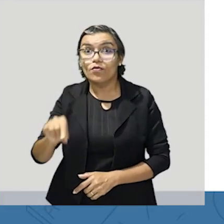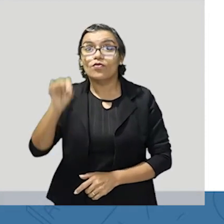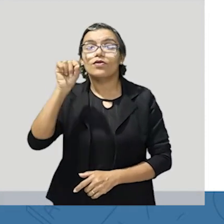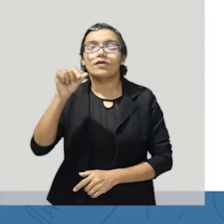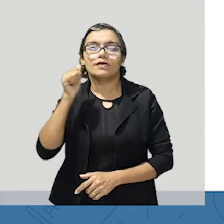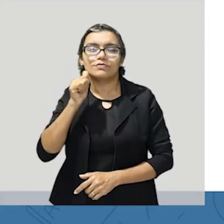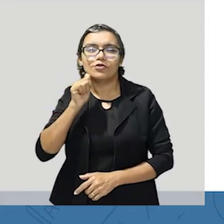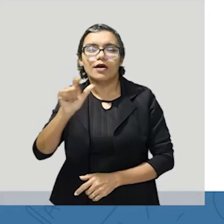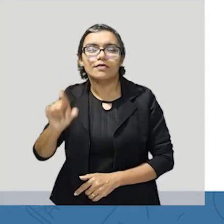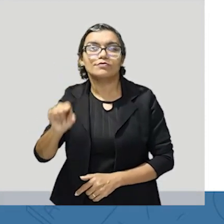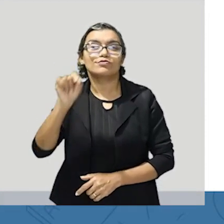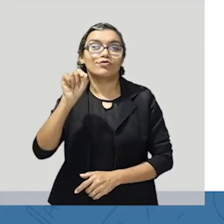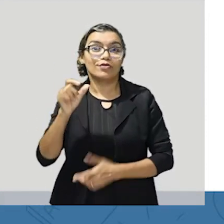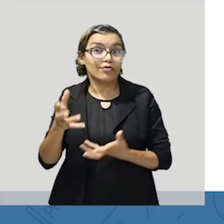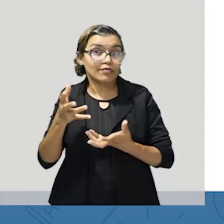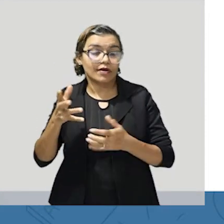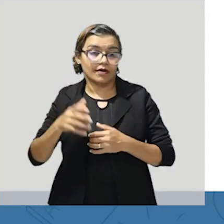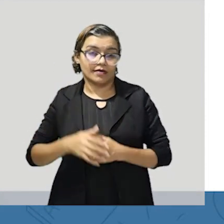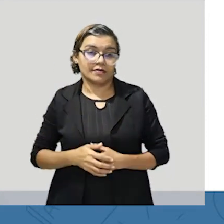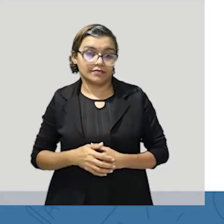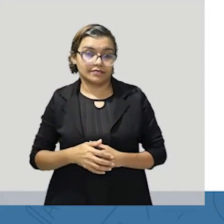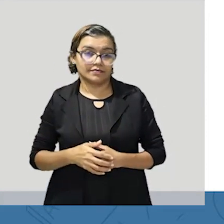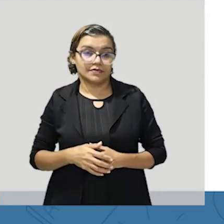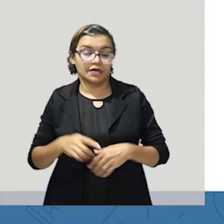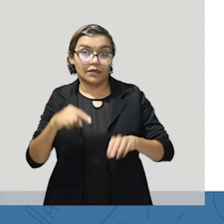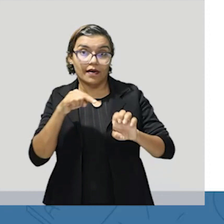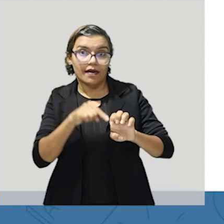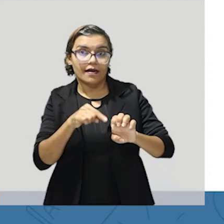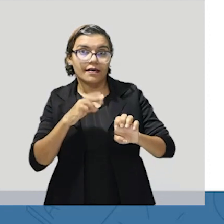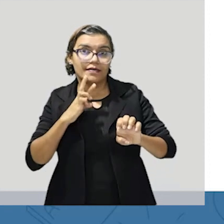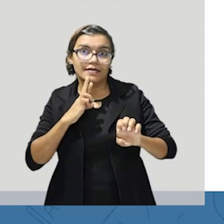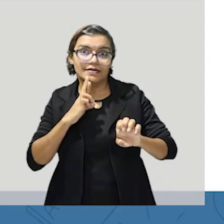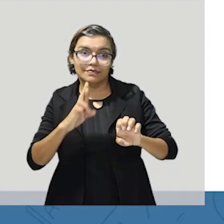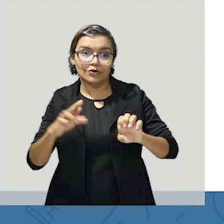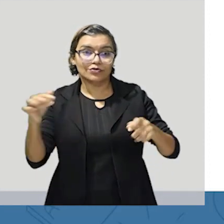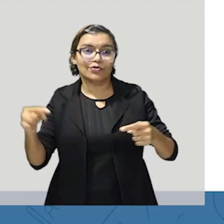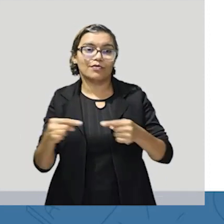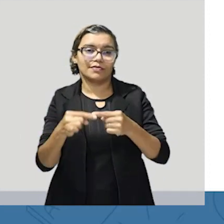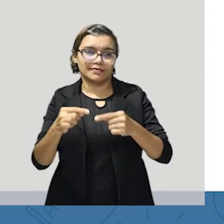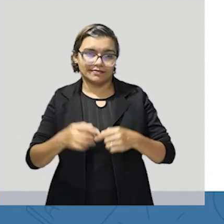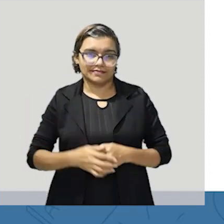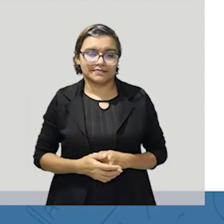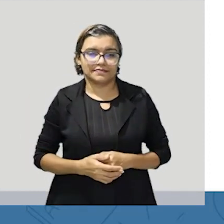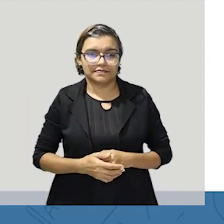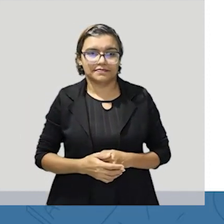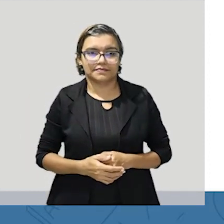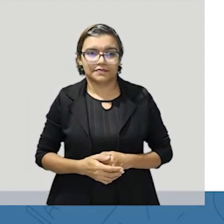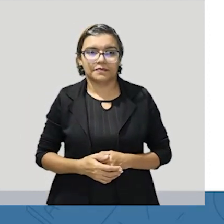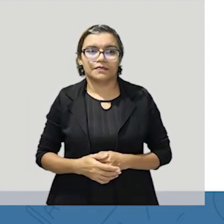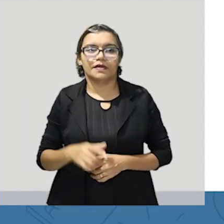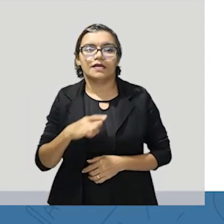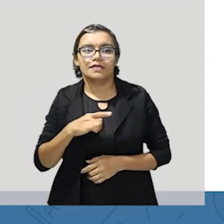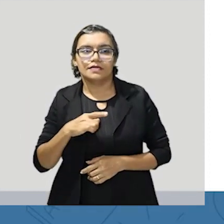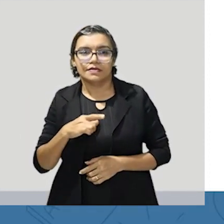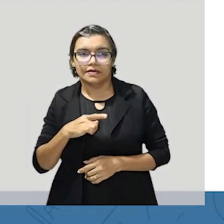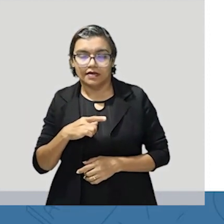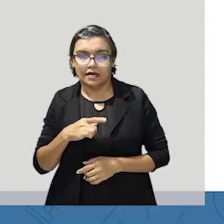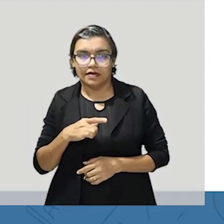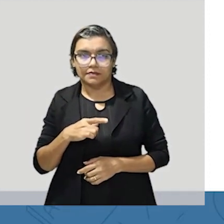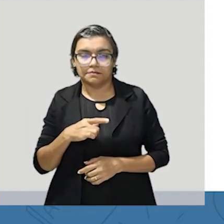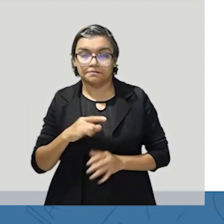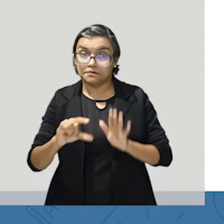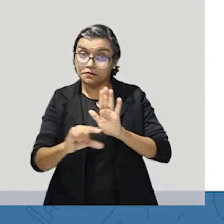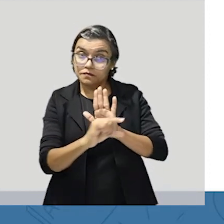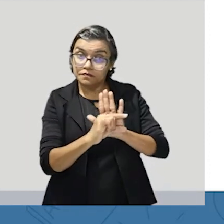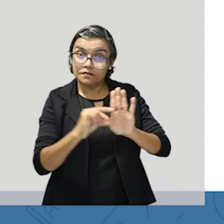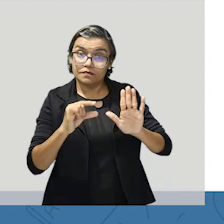de Divino de um amor impossível tá bom aí ó por isso que tava numerado o verso que revela